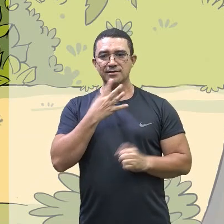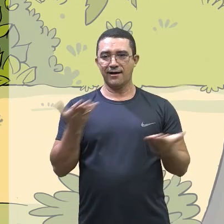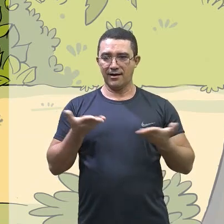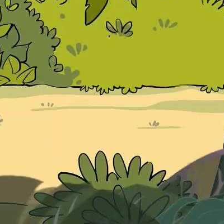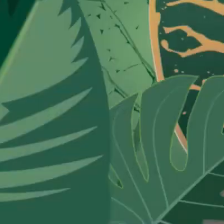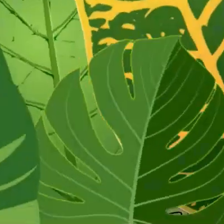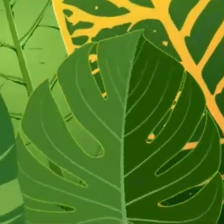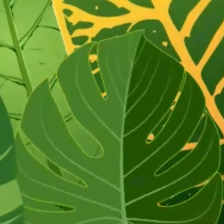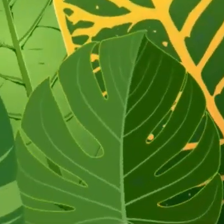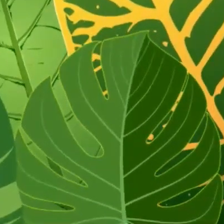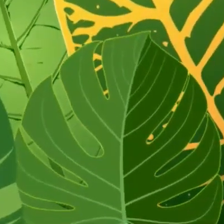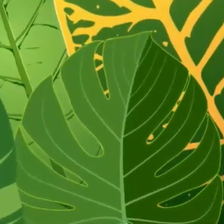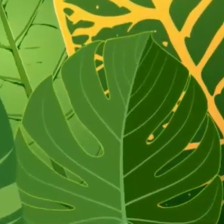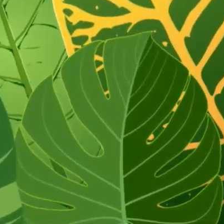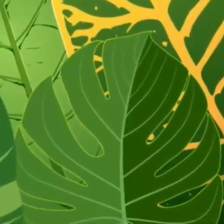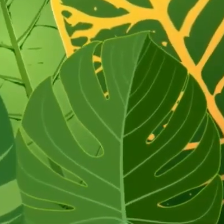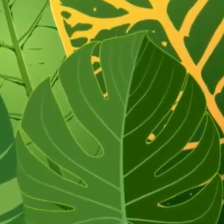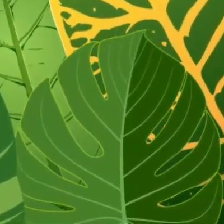gente.